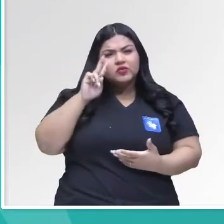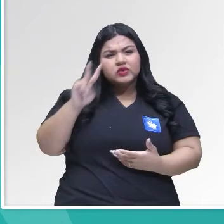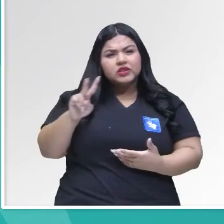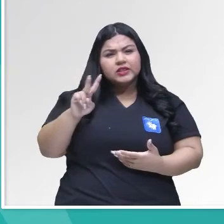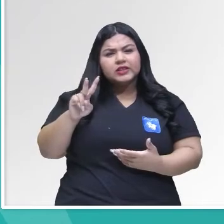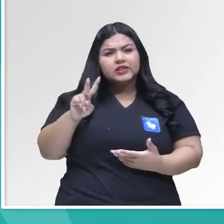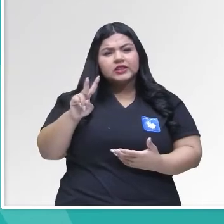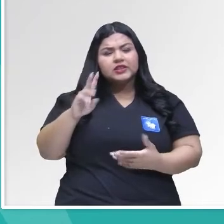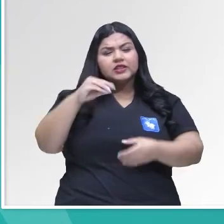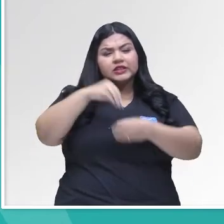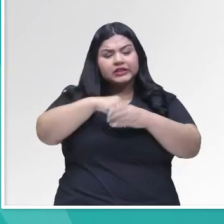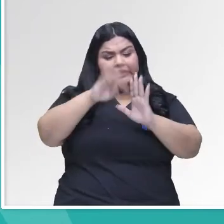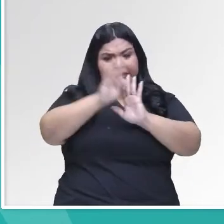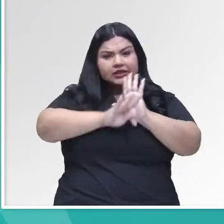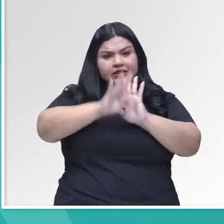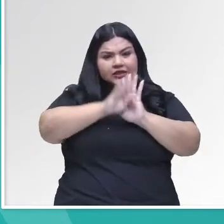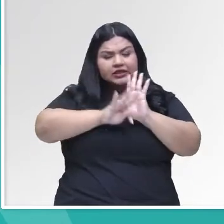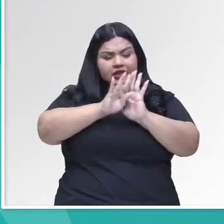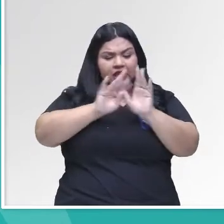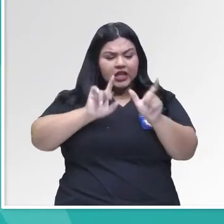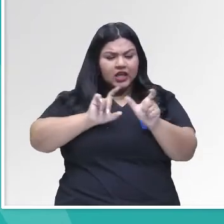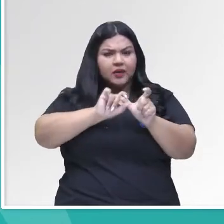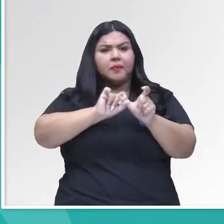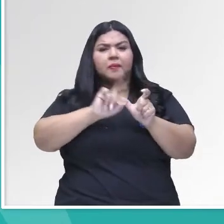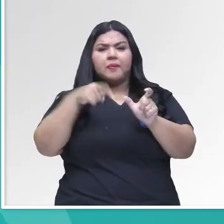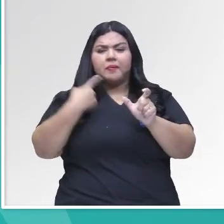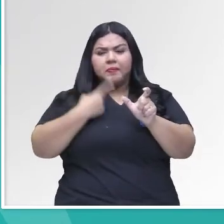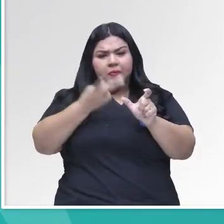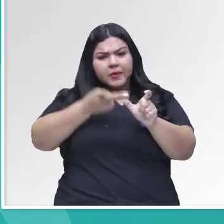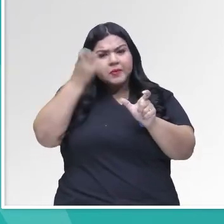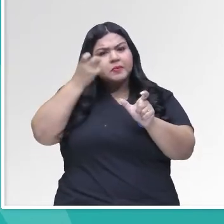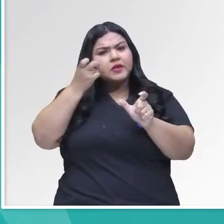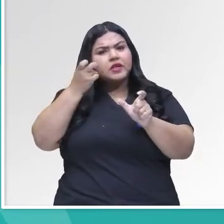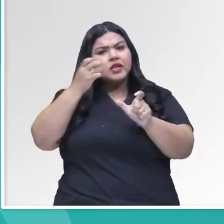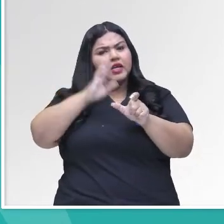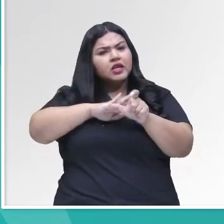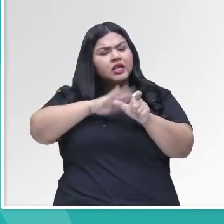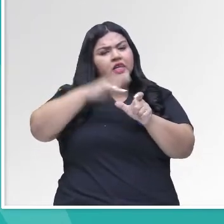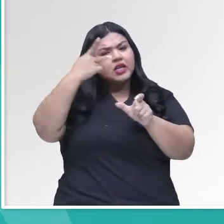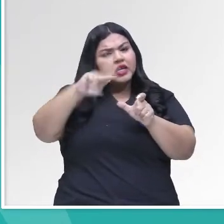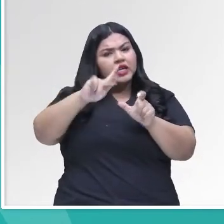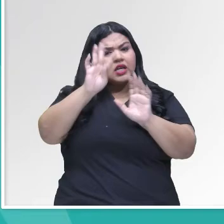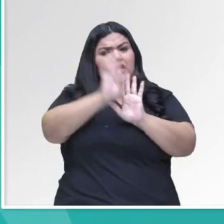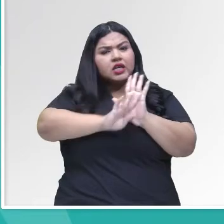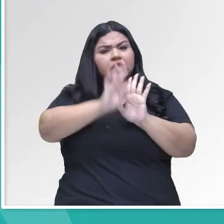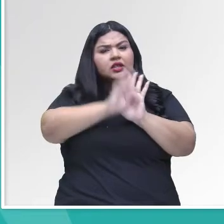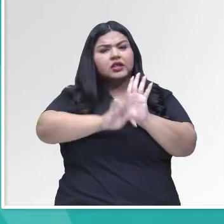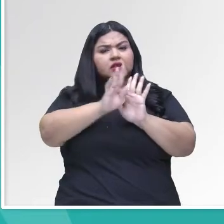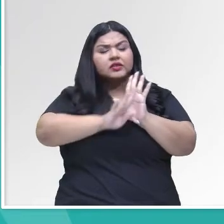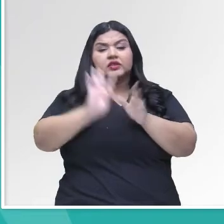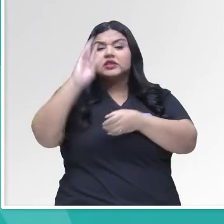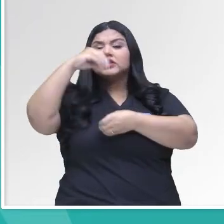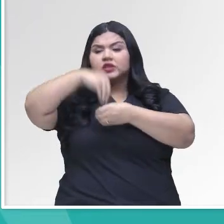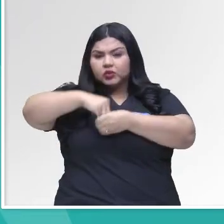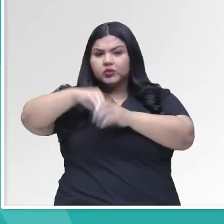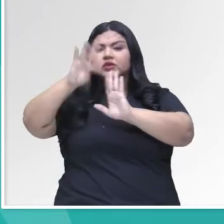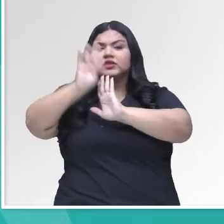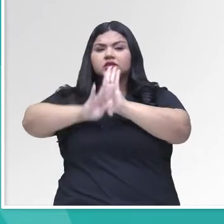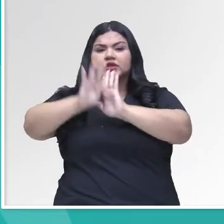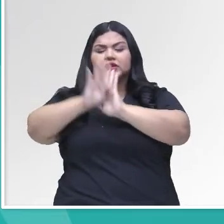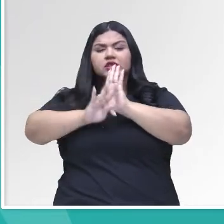de conjunções, nós temos que perceber que elas estão para o texto e dentro do texto